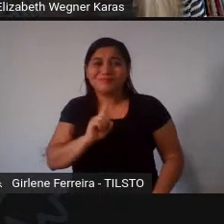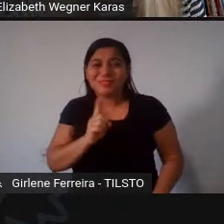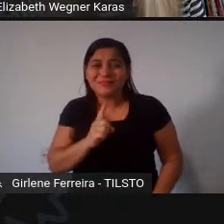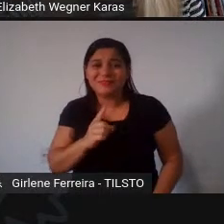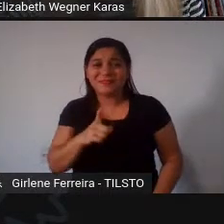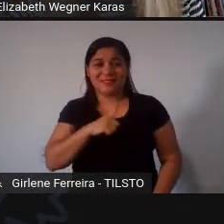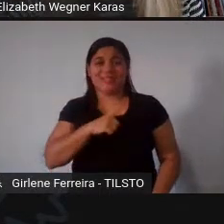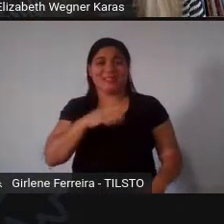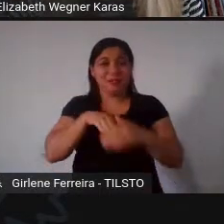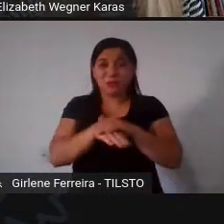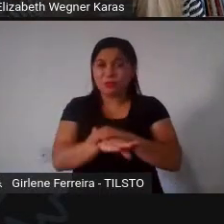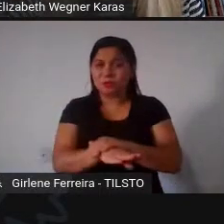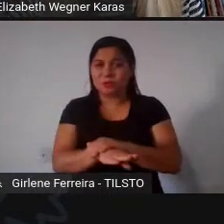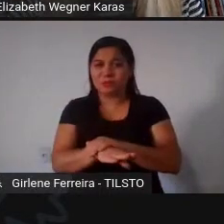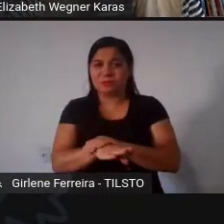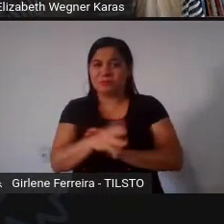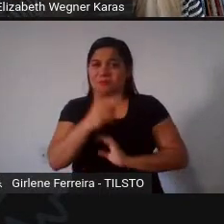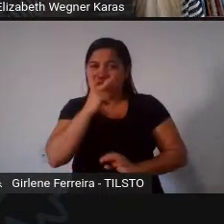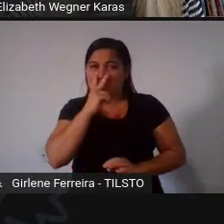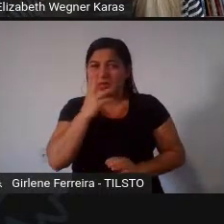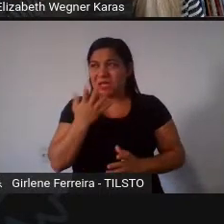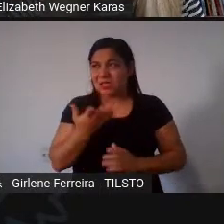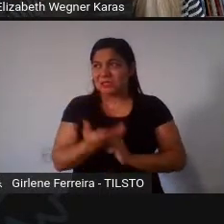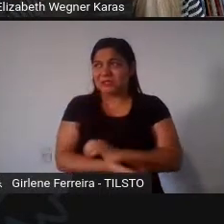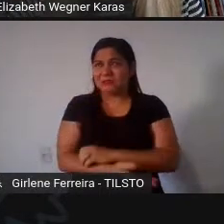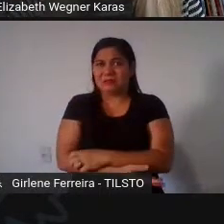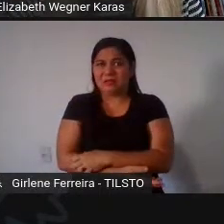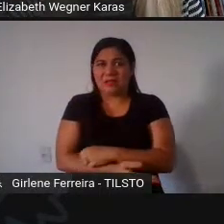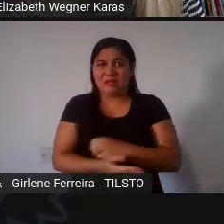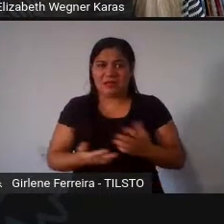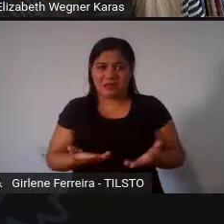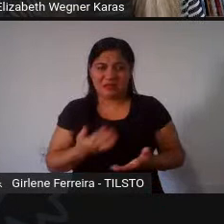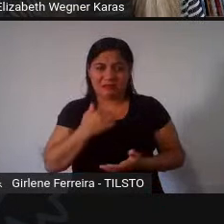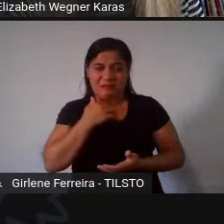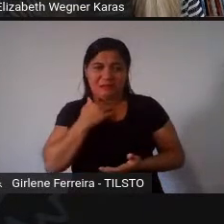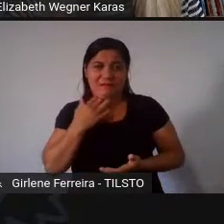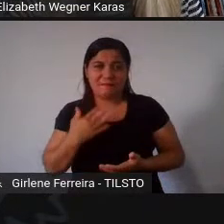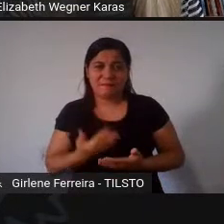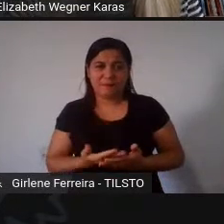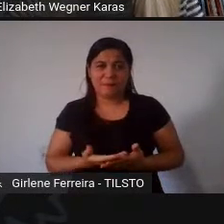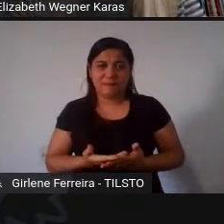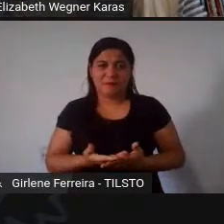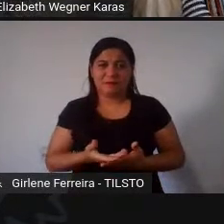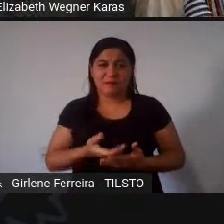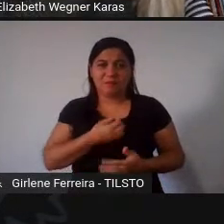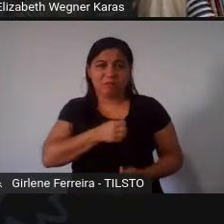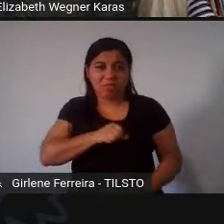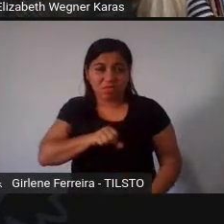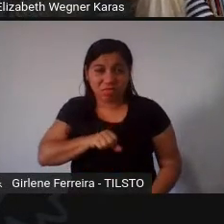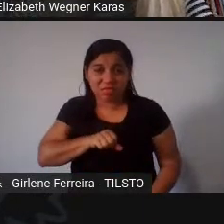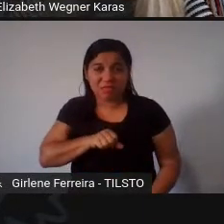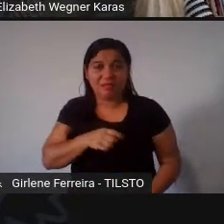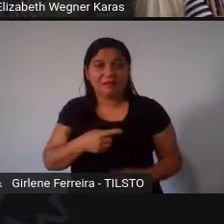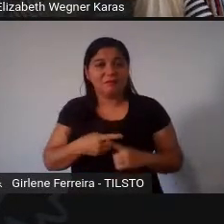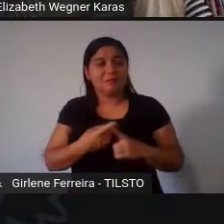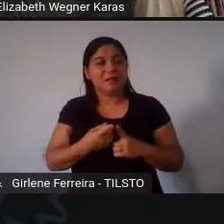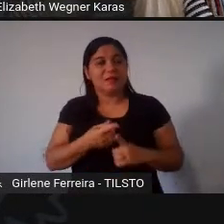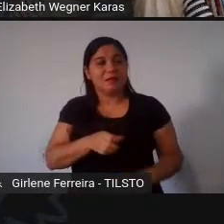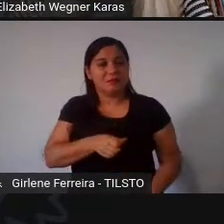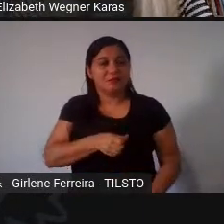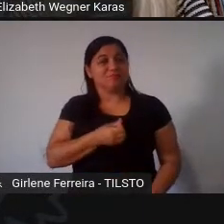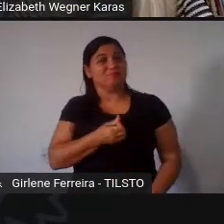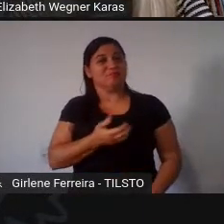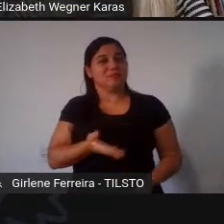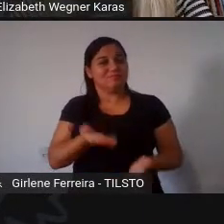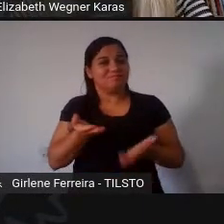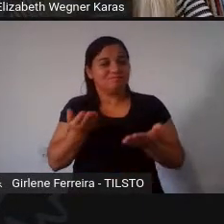Então, por mais que pareça às vezes que isso desanima, mas também anima ver que, assim, a gente